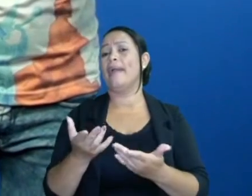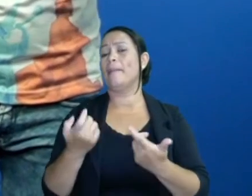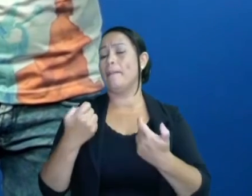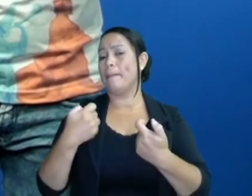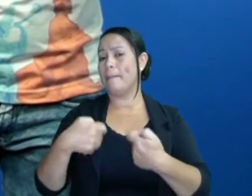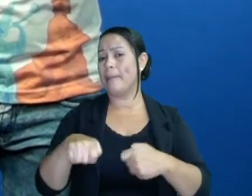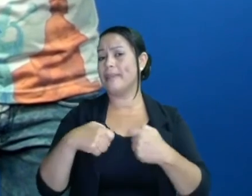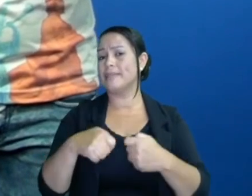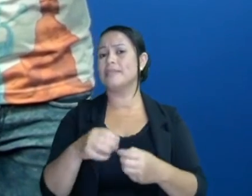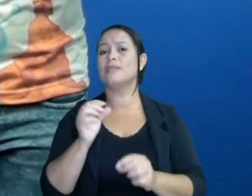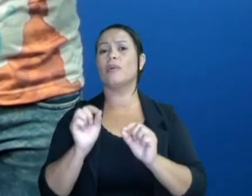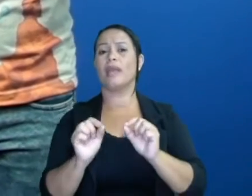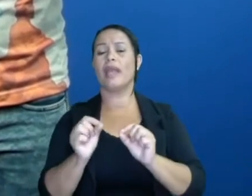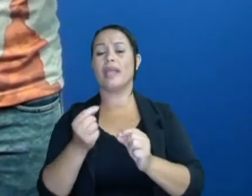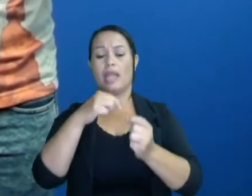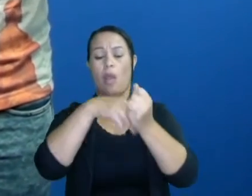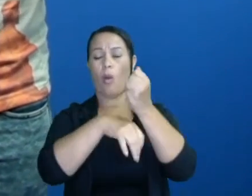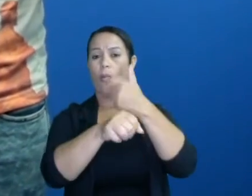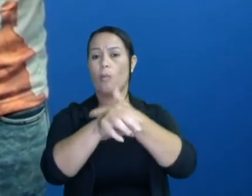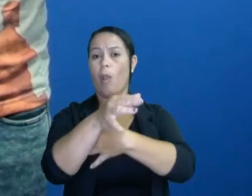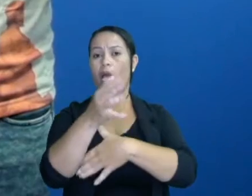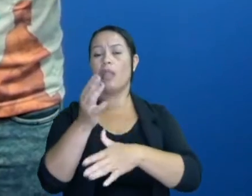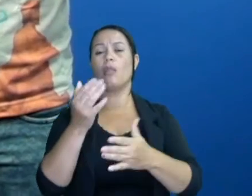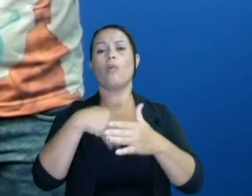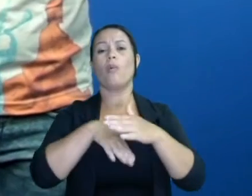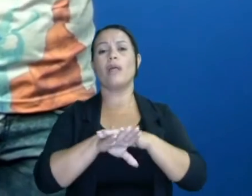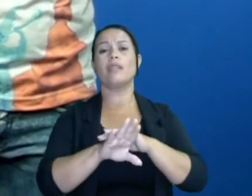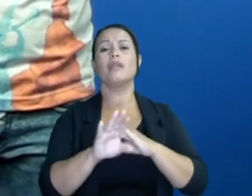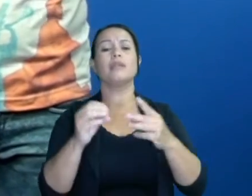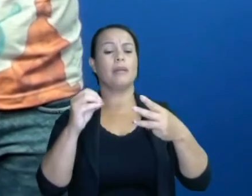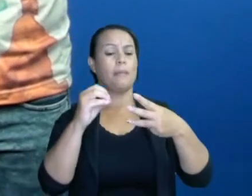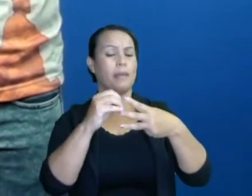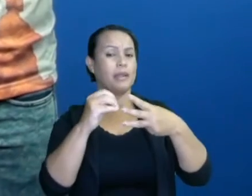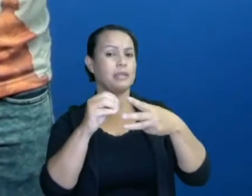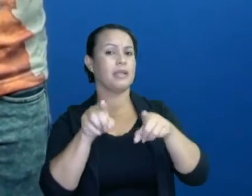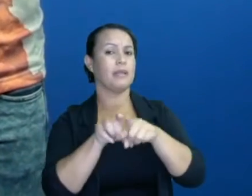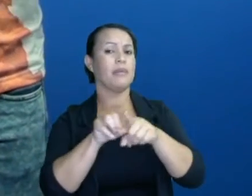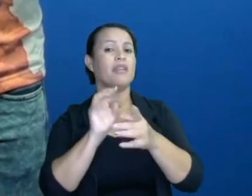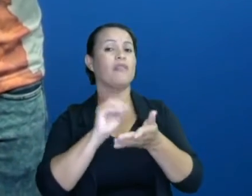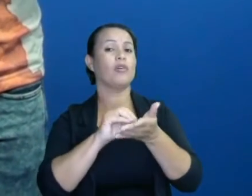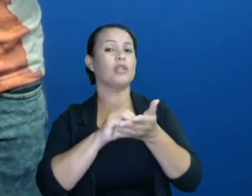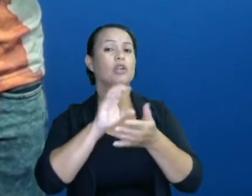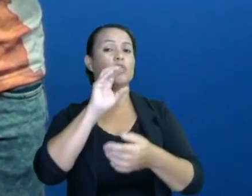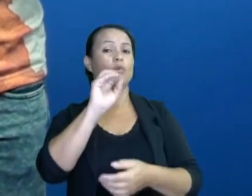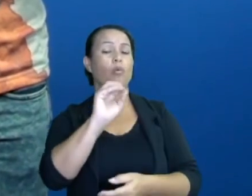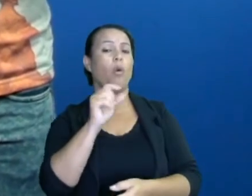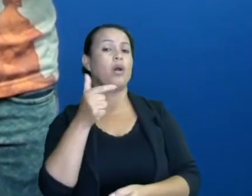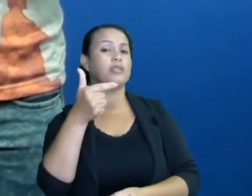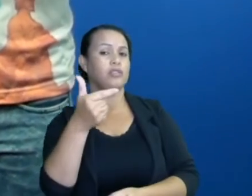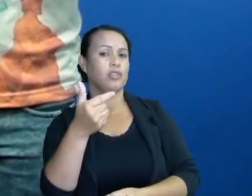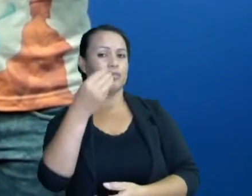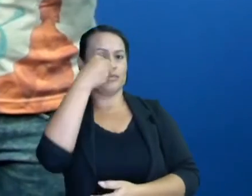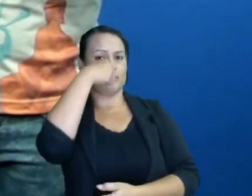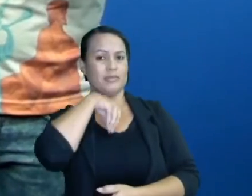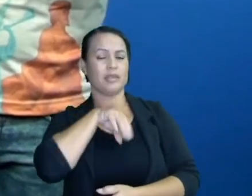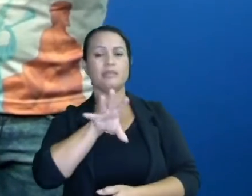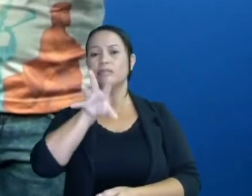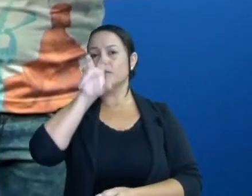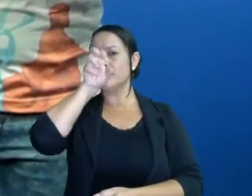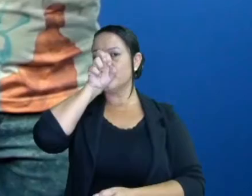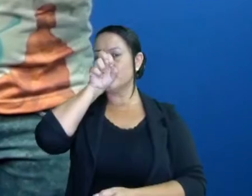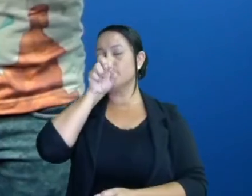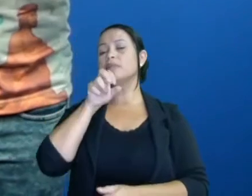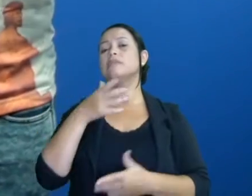está se acumulando na corrente sanguínea em nossas células. Também o oxigênio não está entrando como deveria. Além